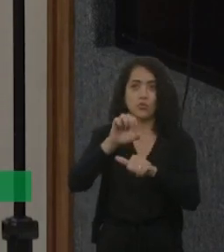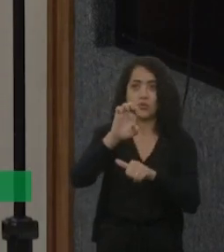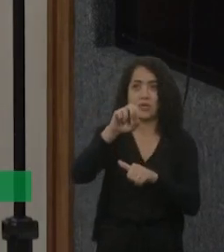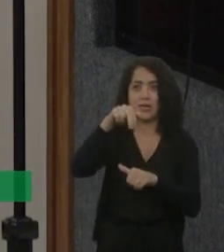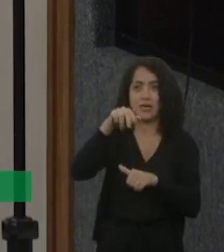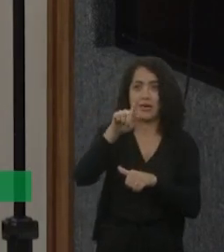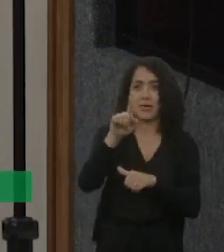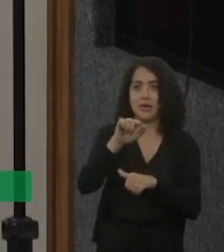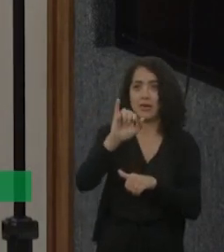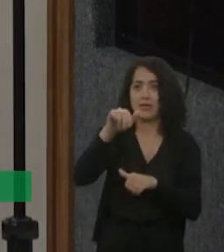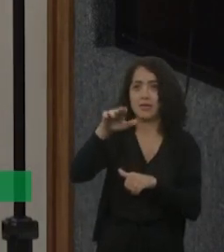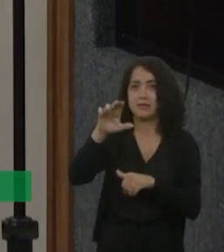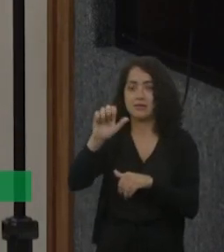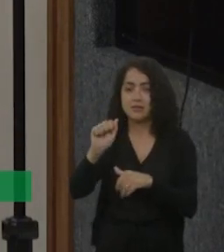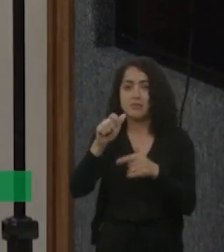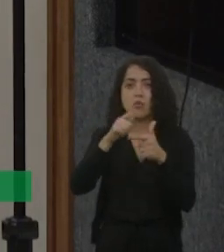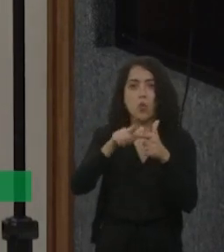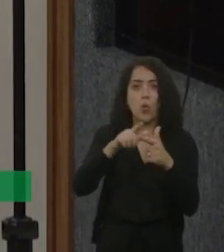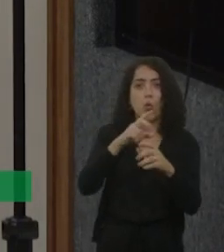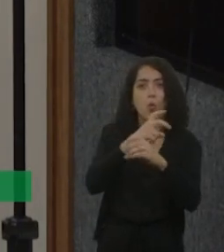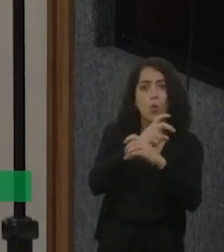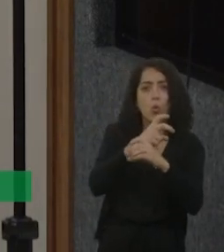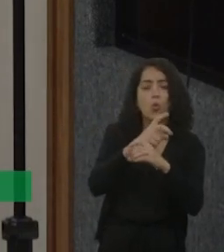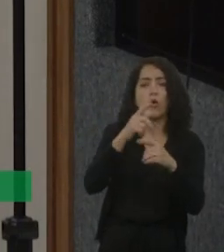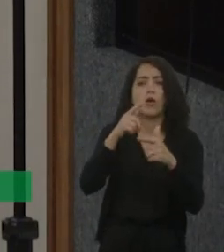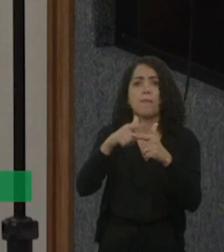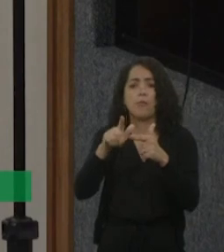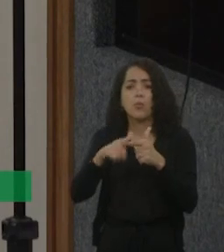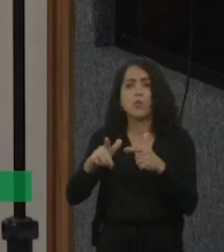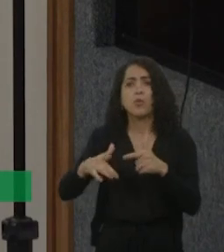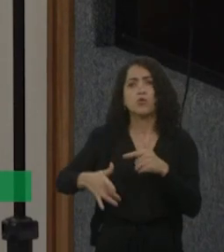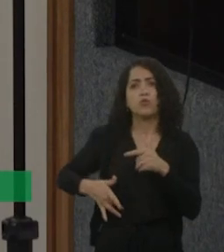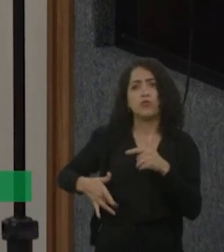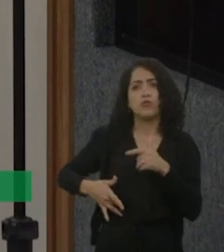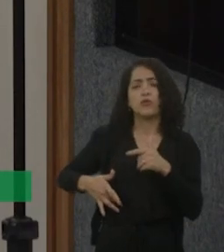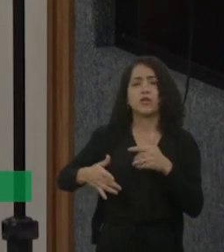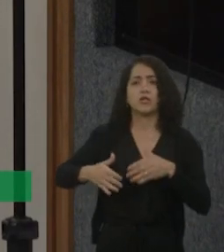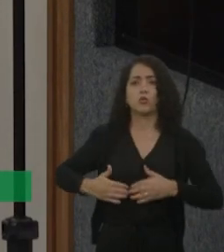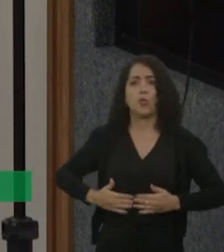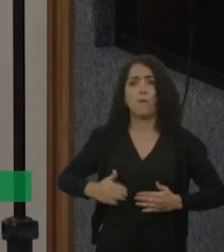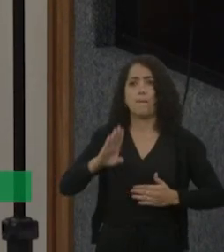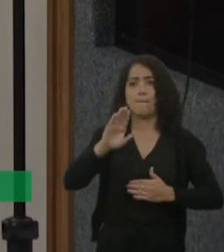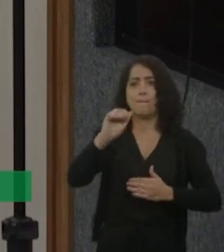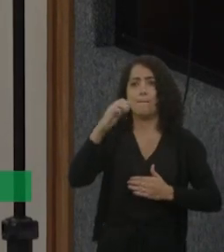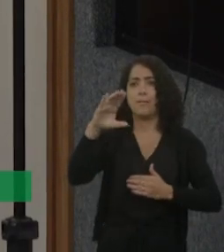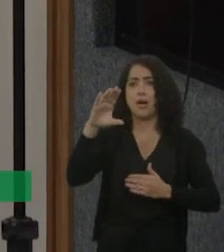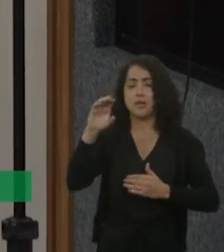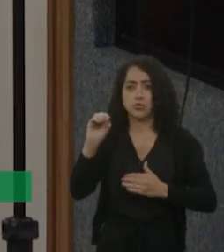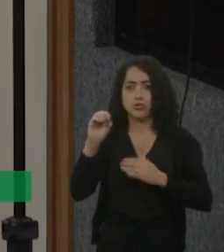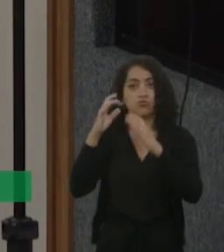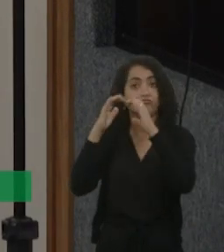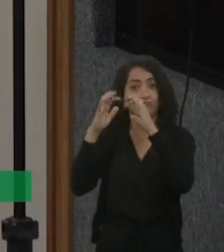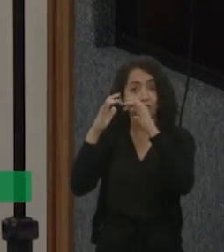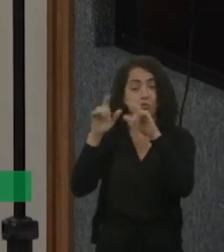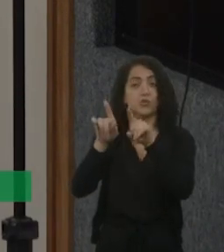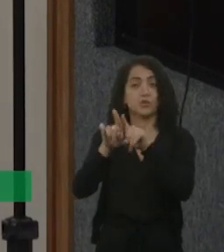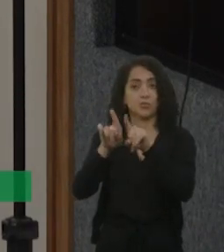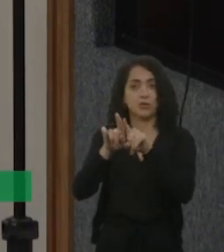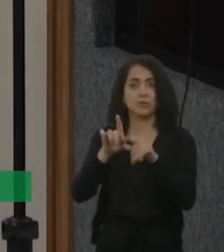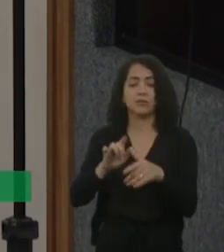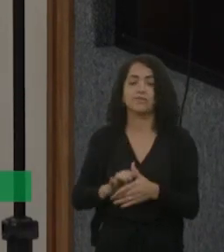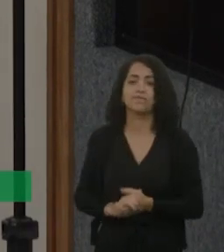mesmo problema. Então, eu vou ter lesão óssea, vou ter lesão de fígado, de baço, vou ter depósito de colesterol no cérebro. Tá?